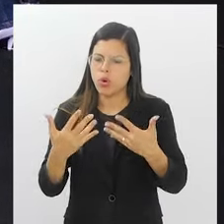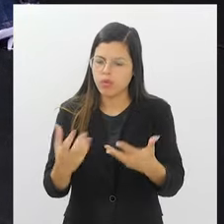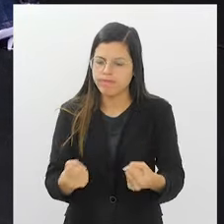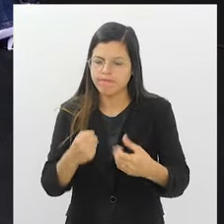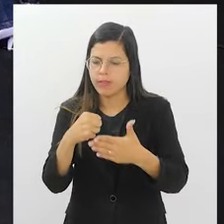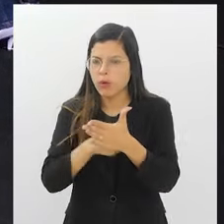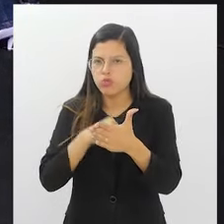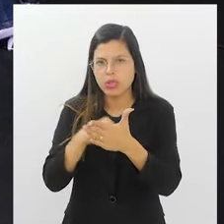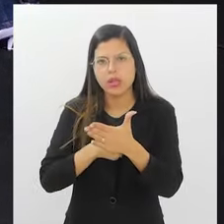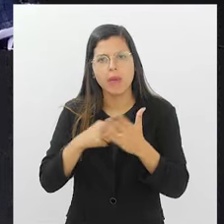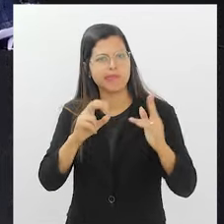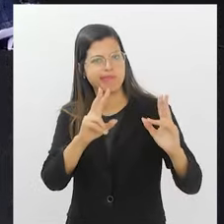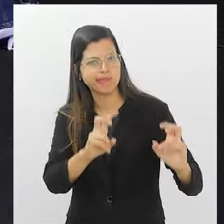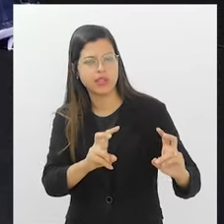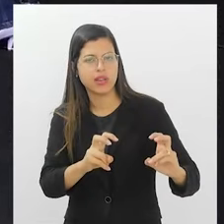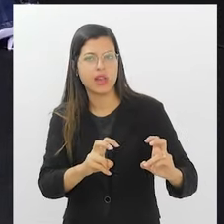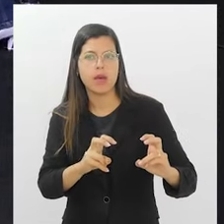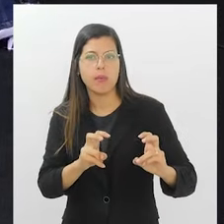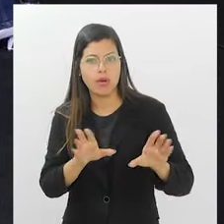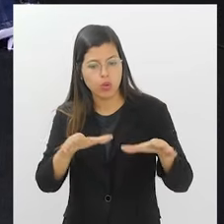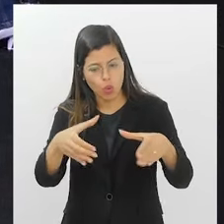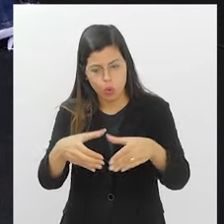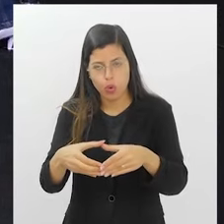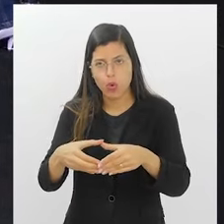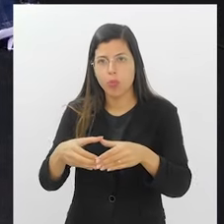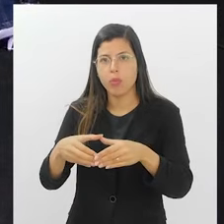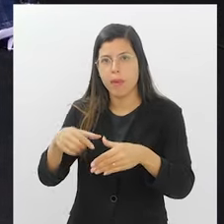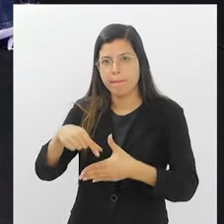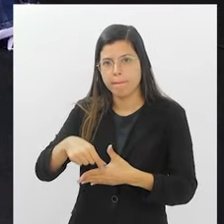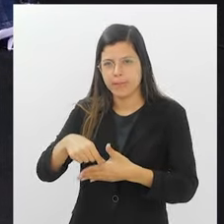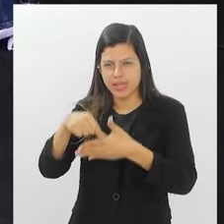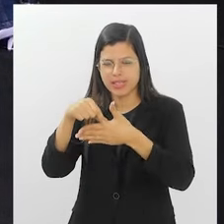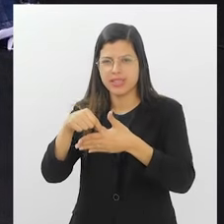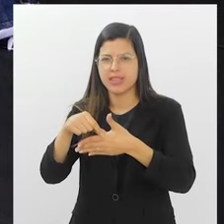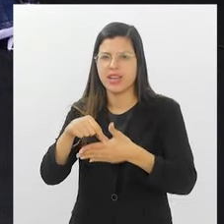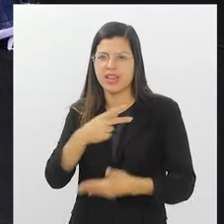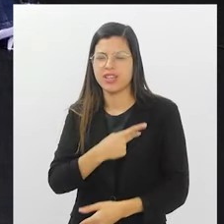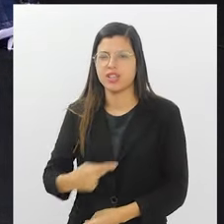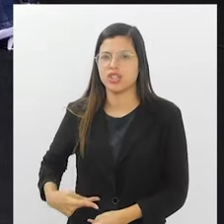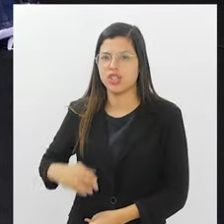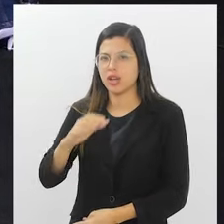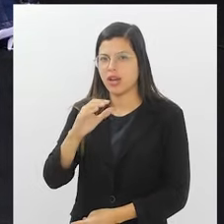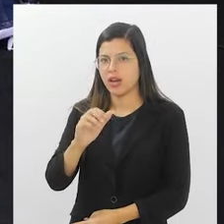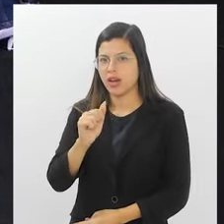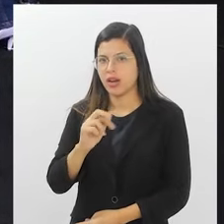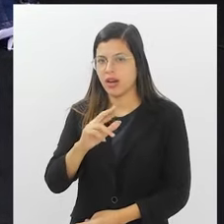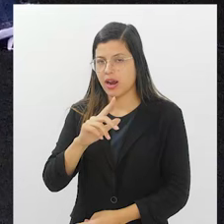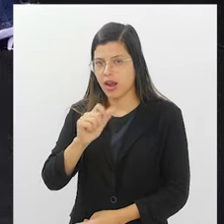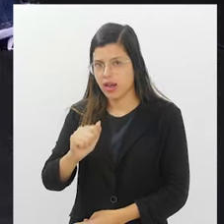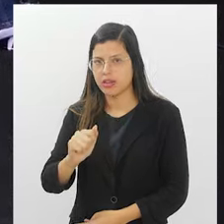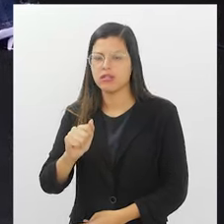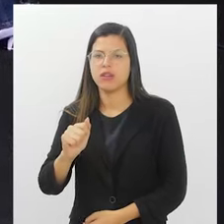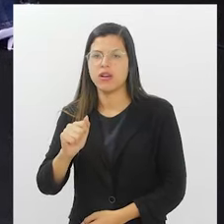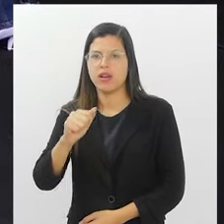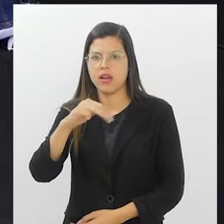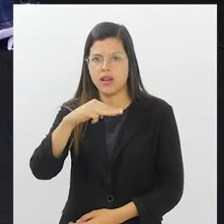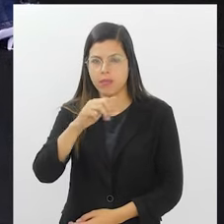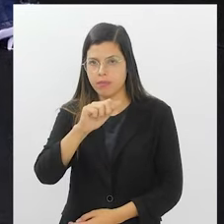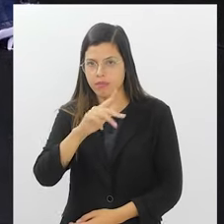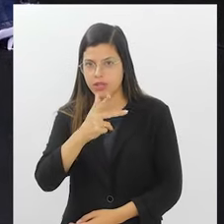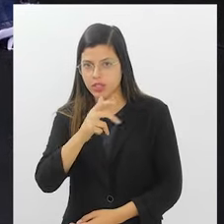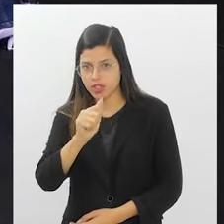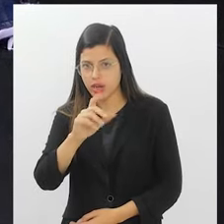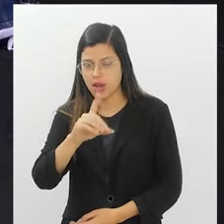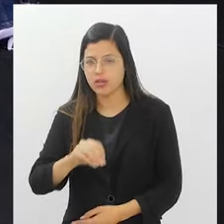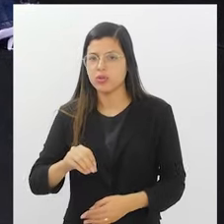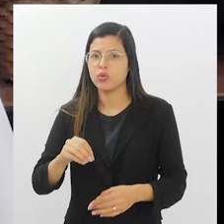bandeira e estamos em frente nessa frente parlamentar, que a nossa presidente é a Carla Machado, nosso vice-presidente é o Fred